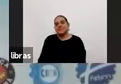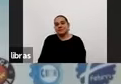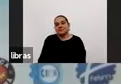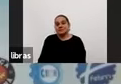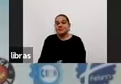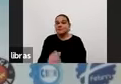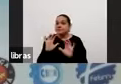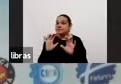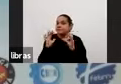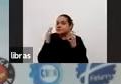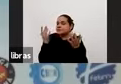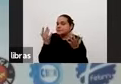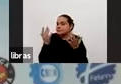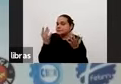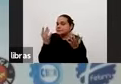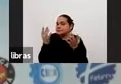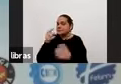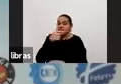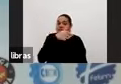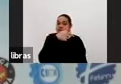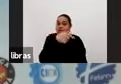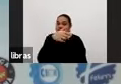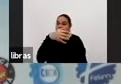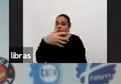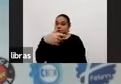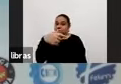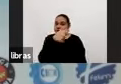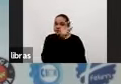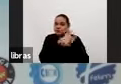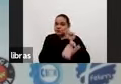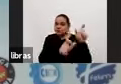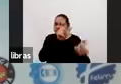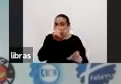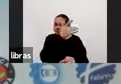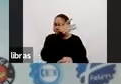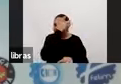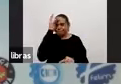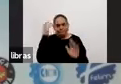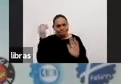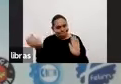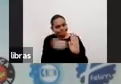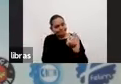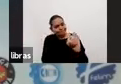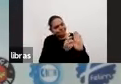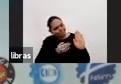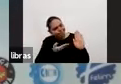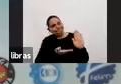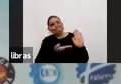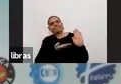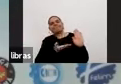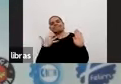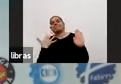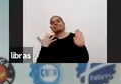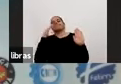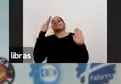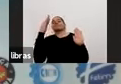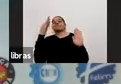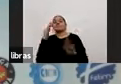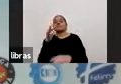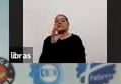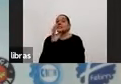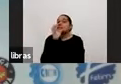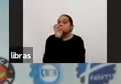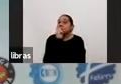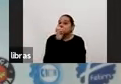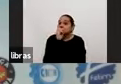Então, os 747 da Renault seguem fazendo história. Neste sábado, Eles foram fazer